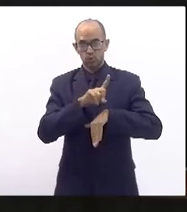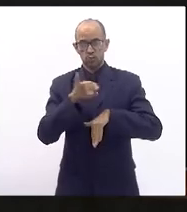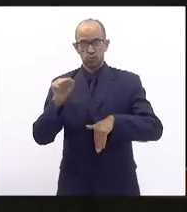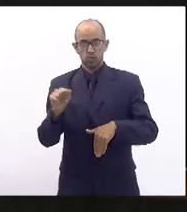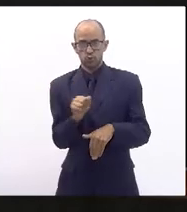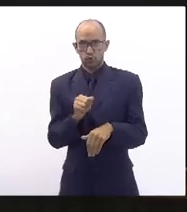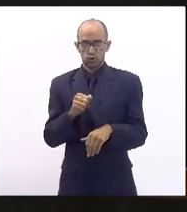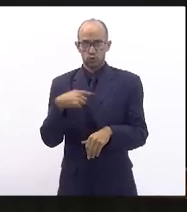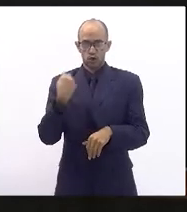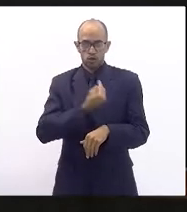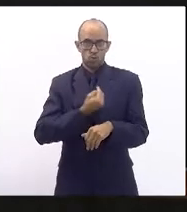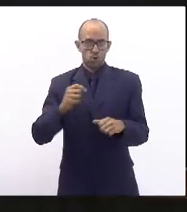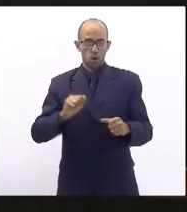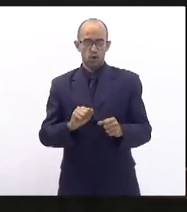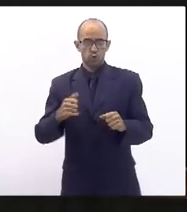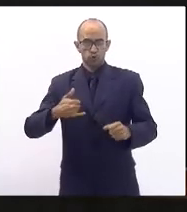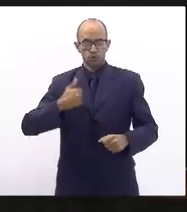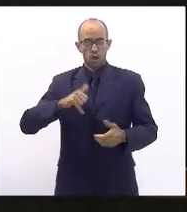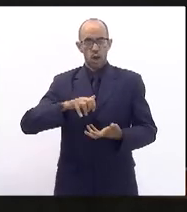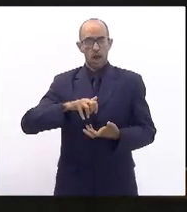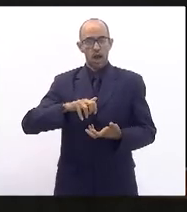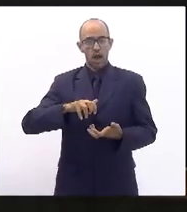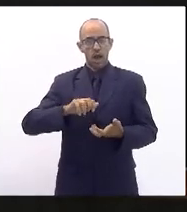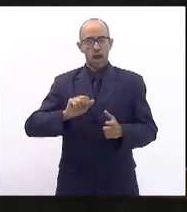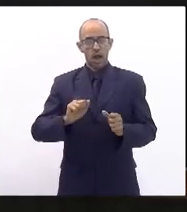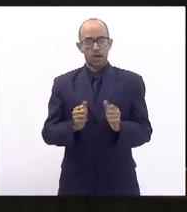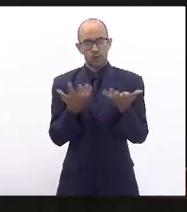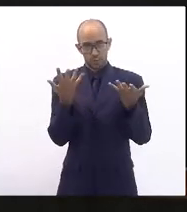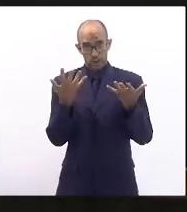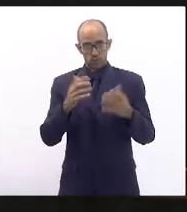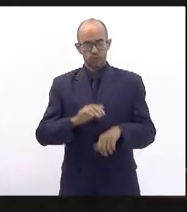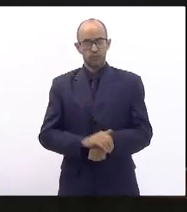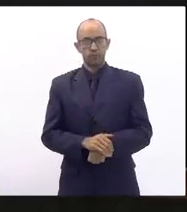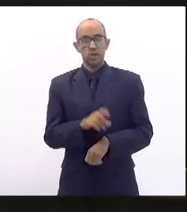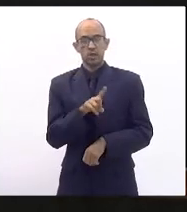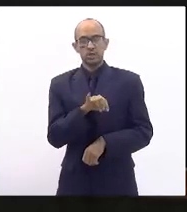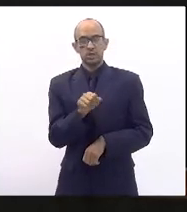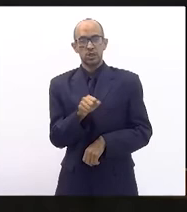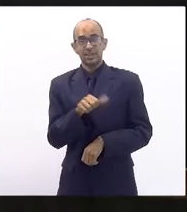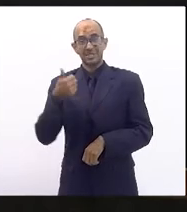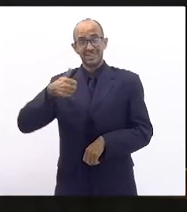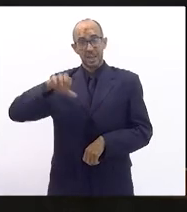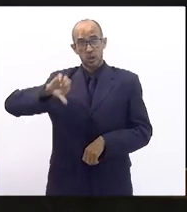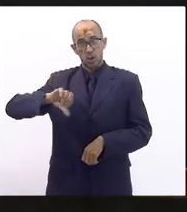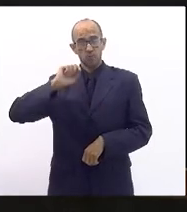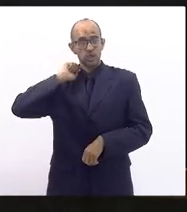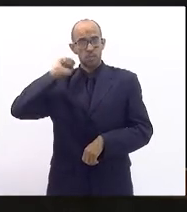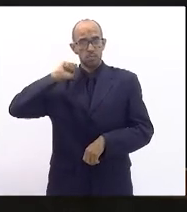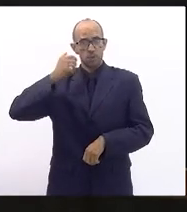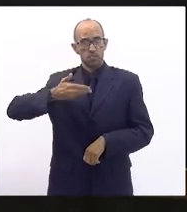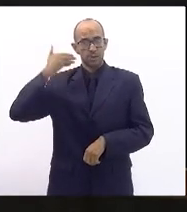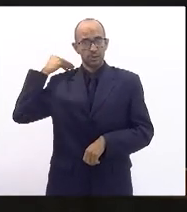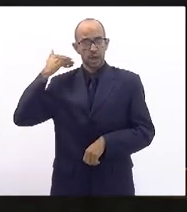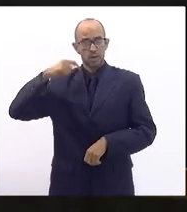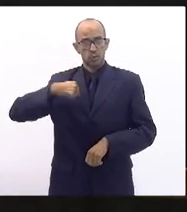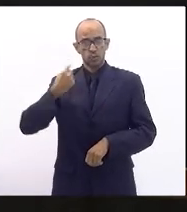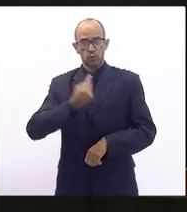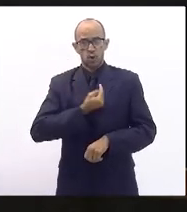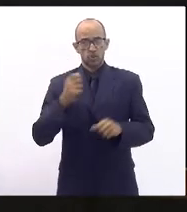do nosso aniversário no dia Dezenove de Abril passado nós